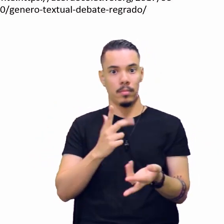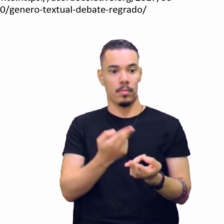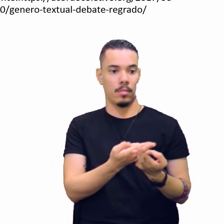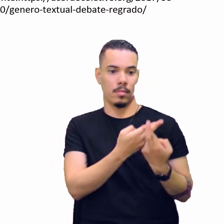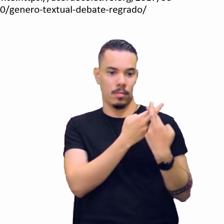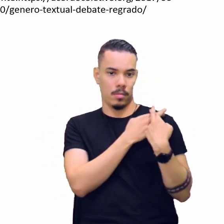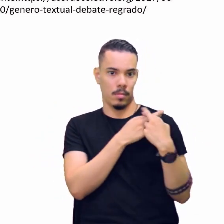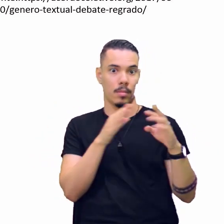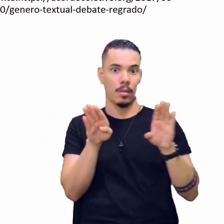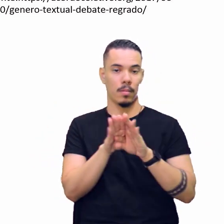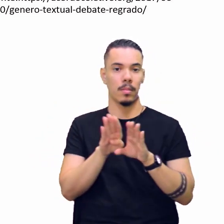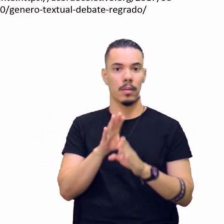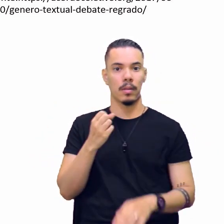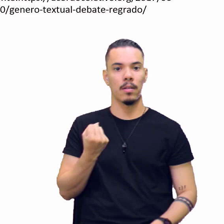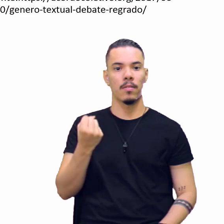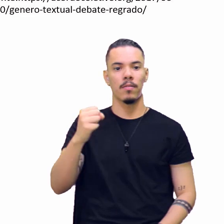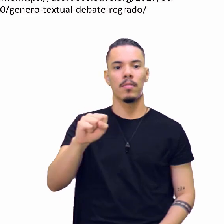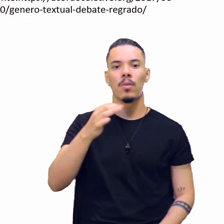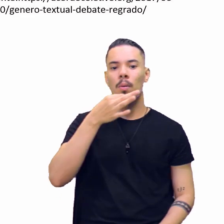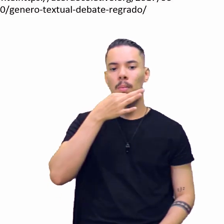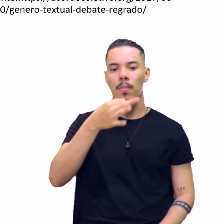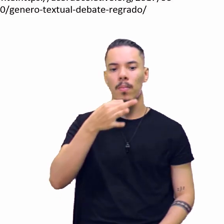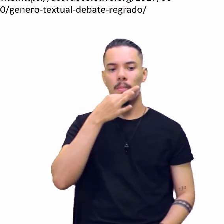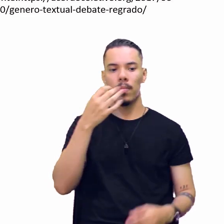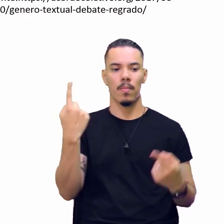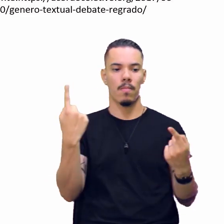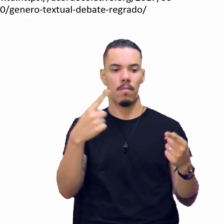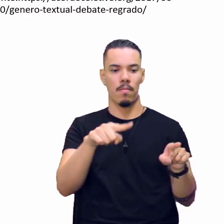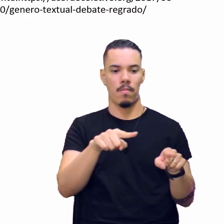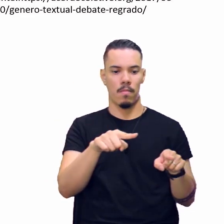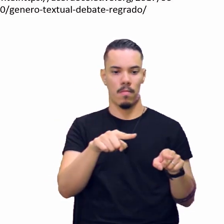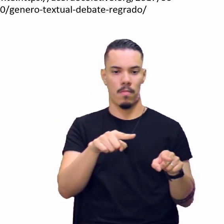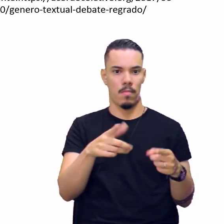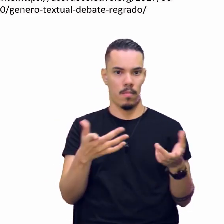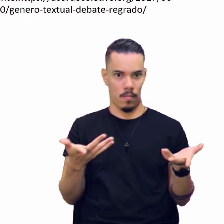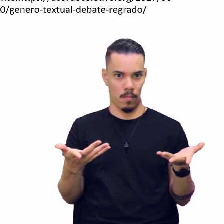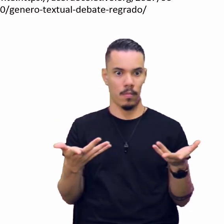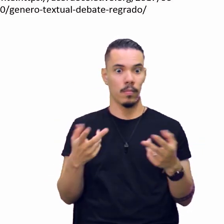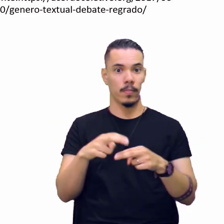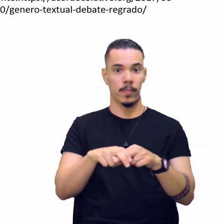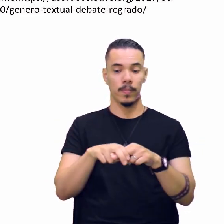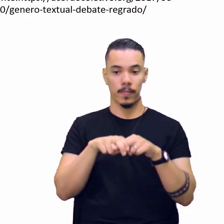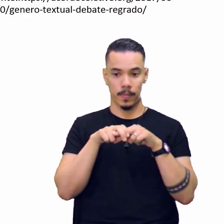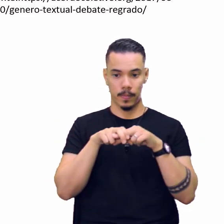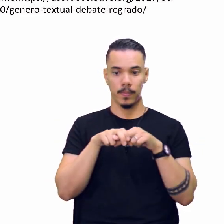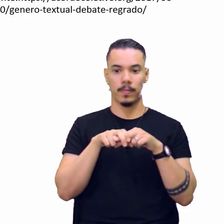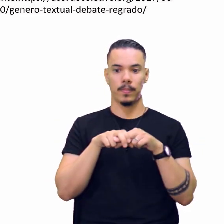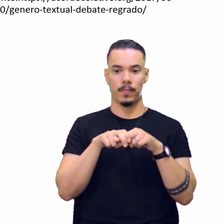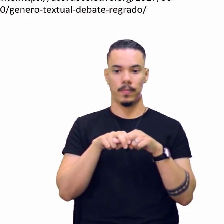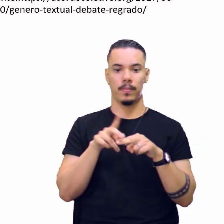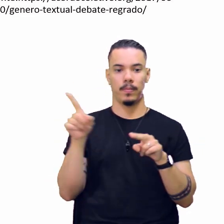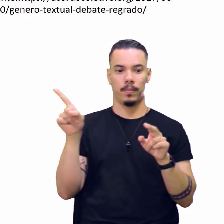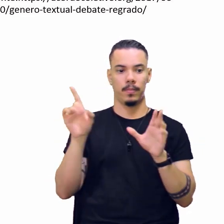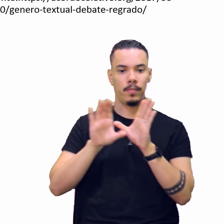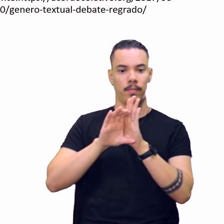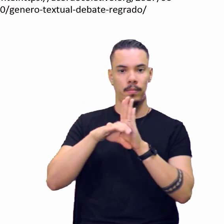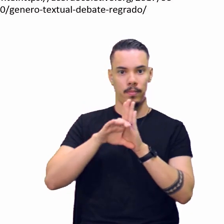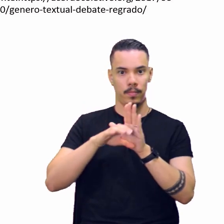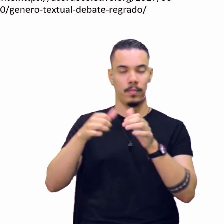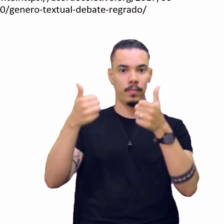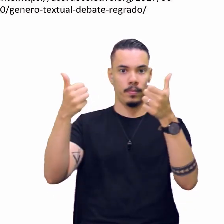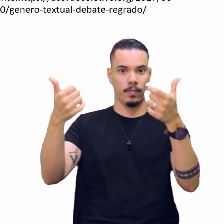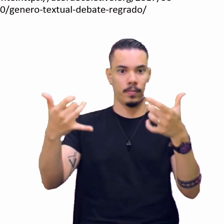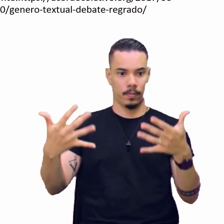em defesa de uma opinião contra um argumento. Então, esse aqui esse conceito, essa definição,